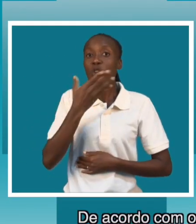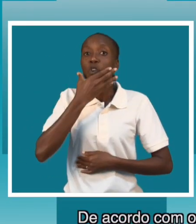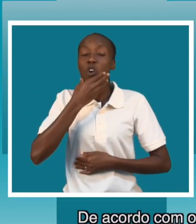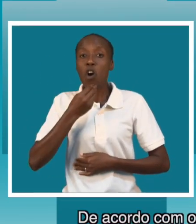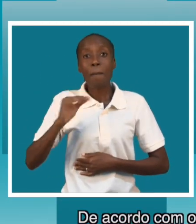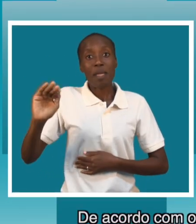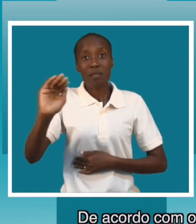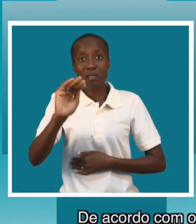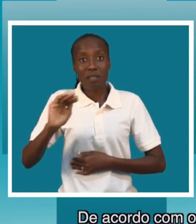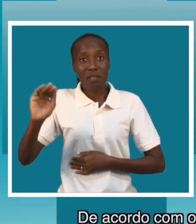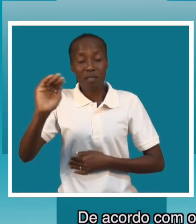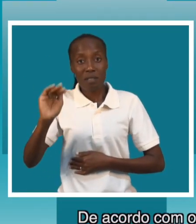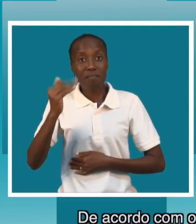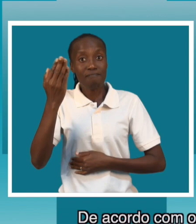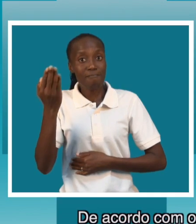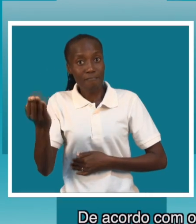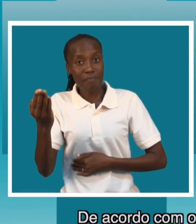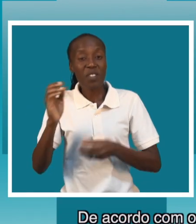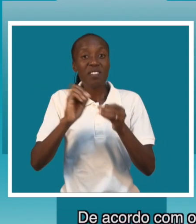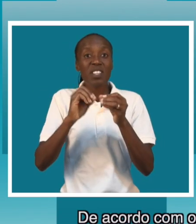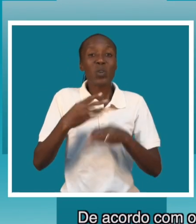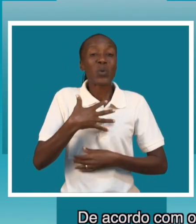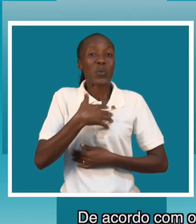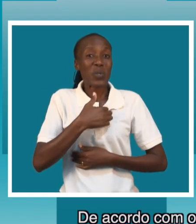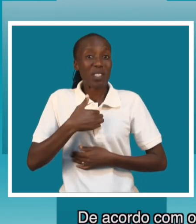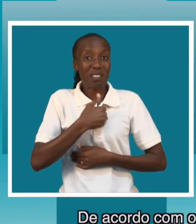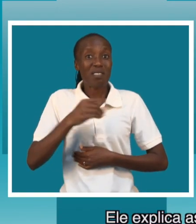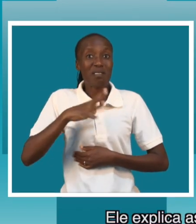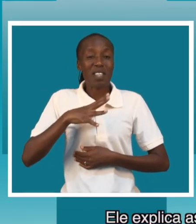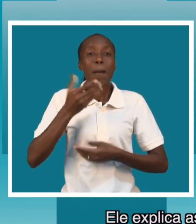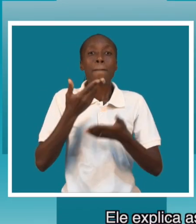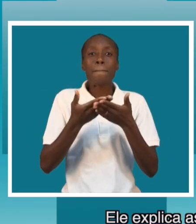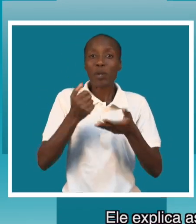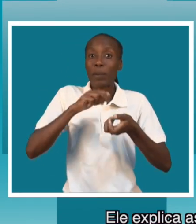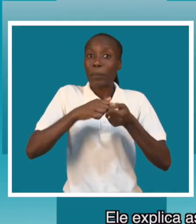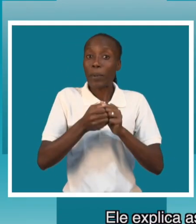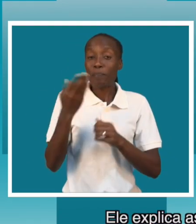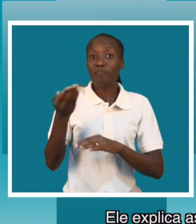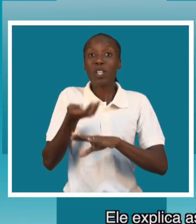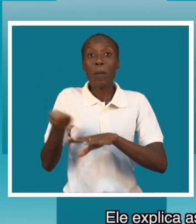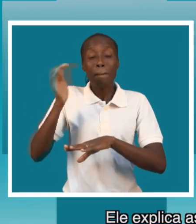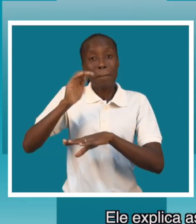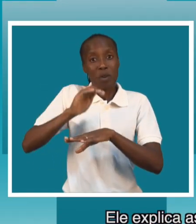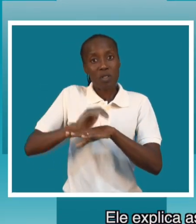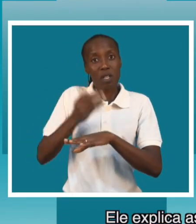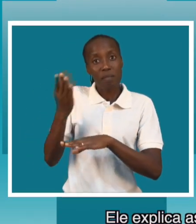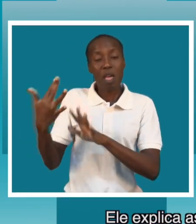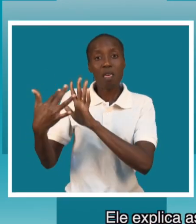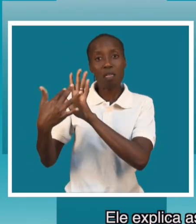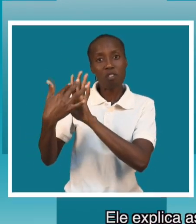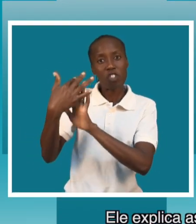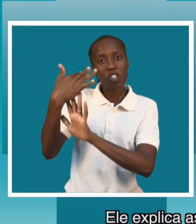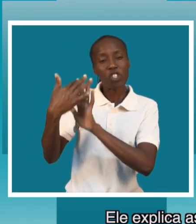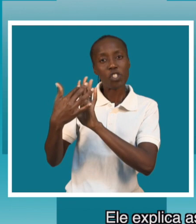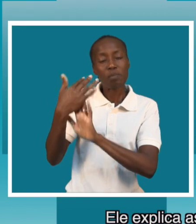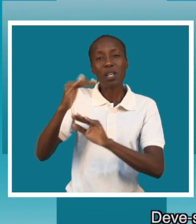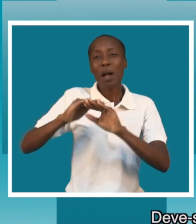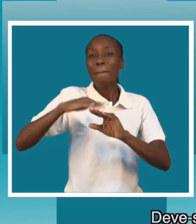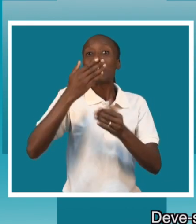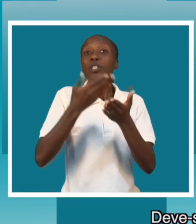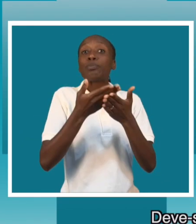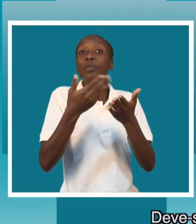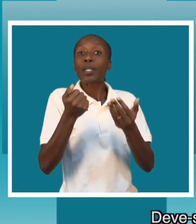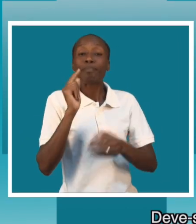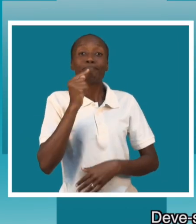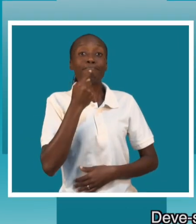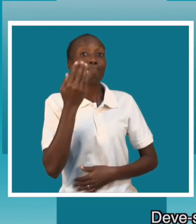universitário Carlos Colasso, o suicídio tem várias razões. O profissional explica as mais comuns entre os jovens.